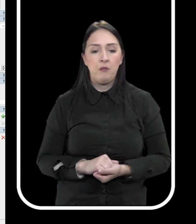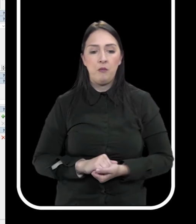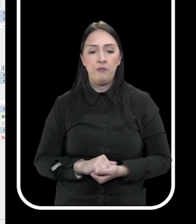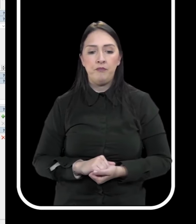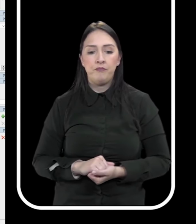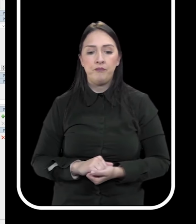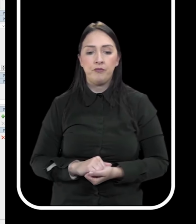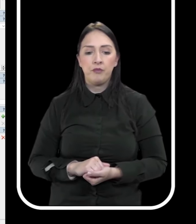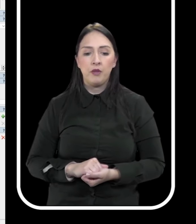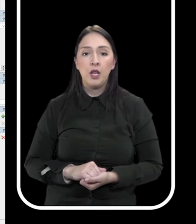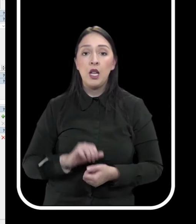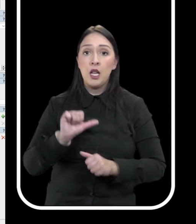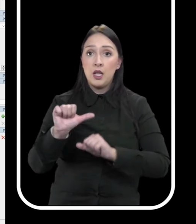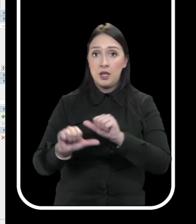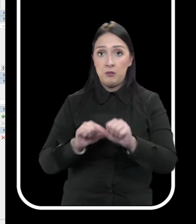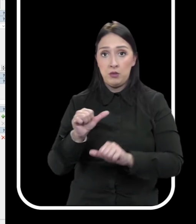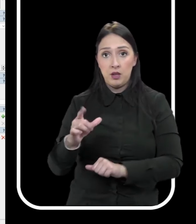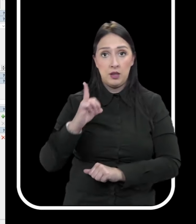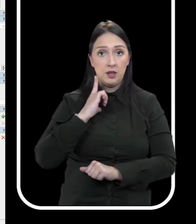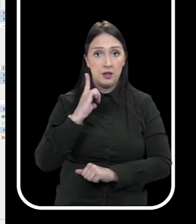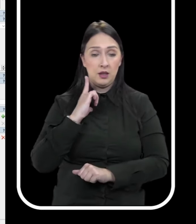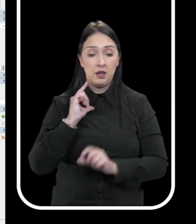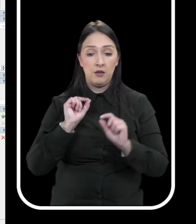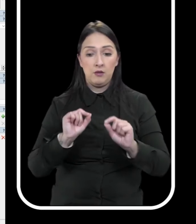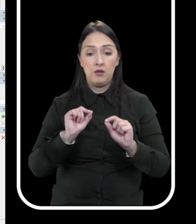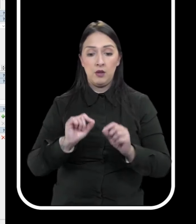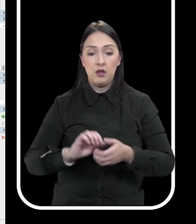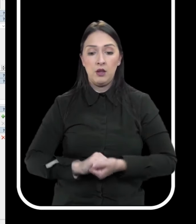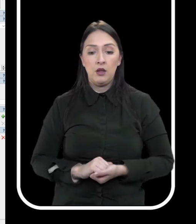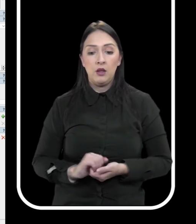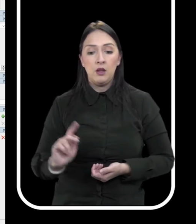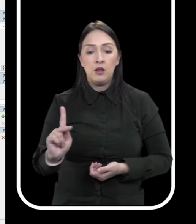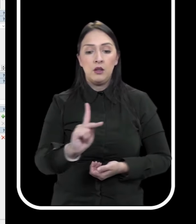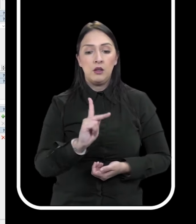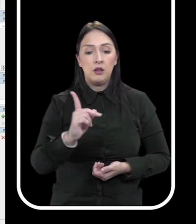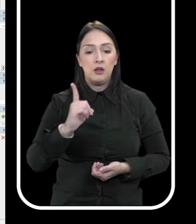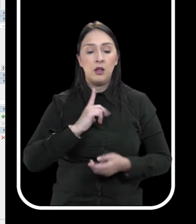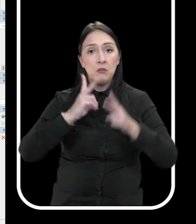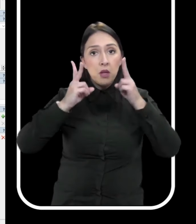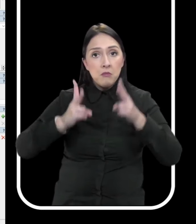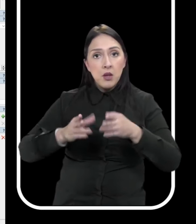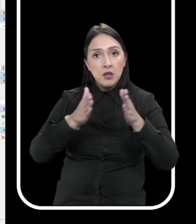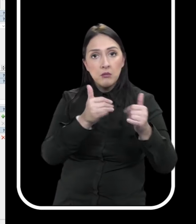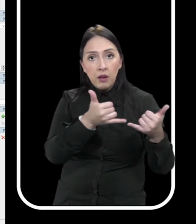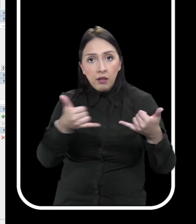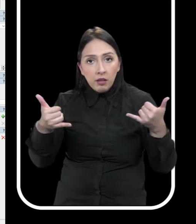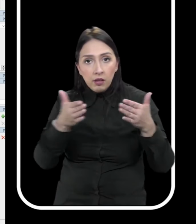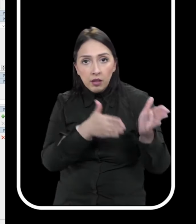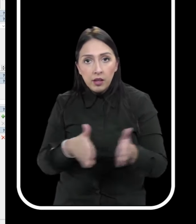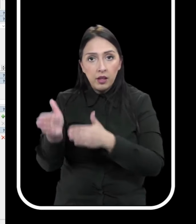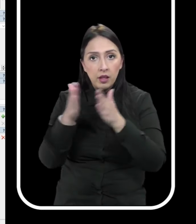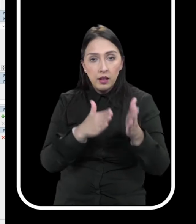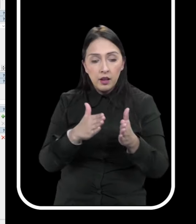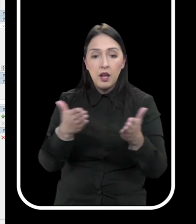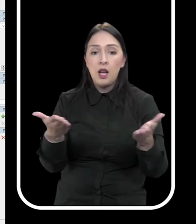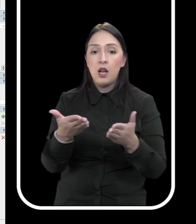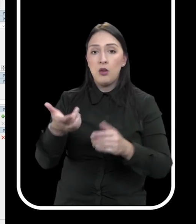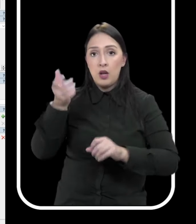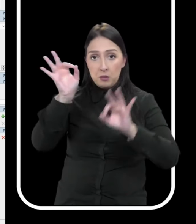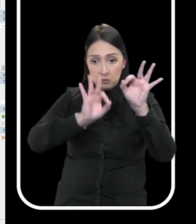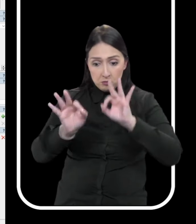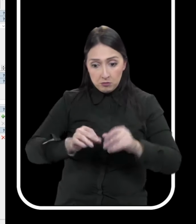processo. Então, nessa modificação desse processo, nós temos a mesma linha, agora ela